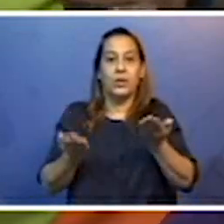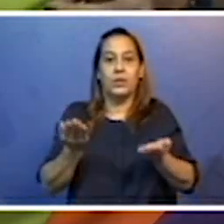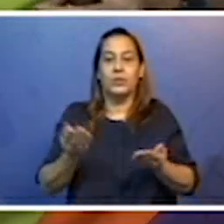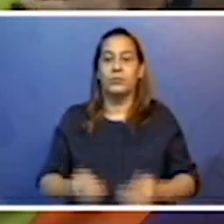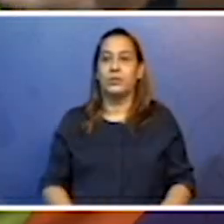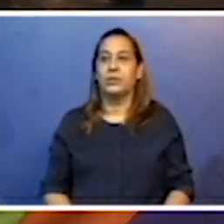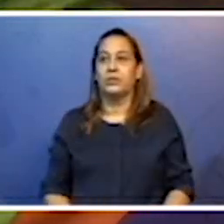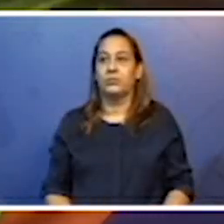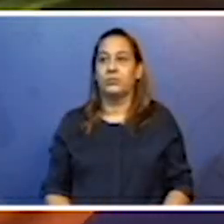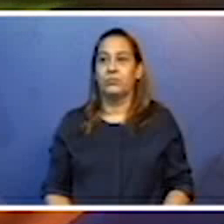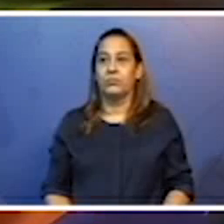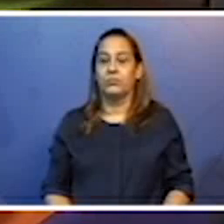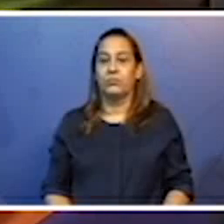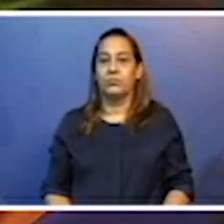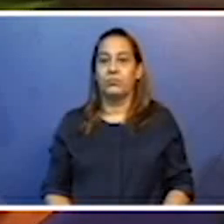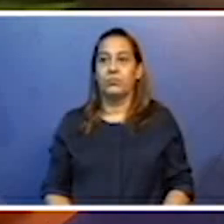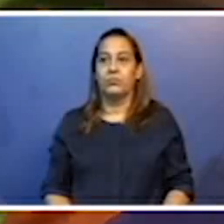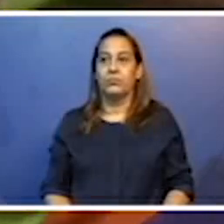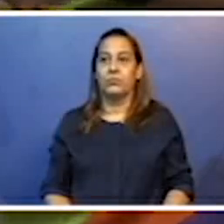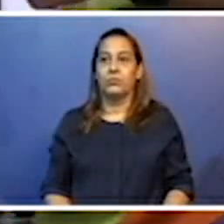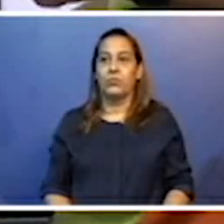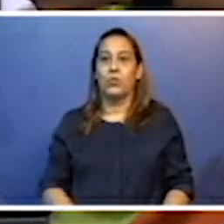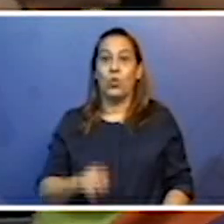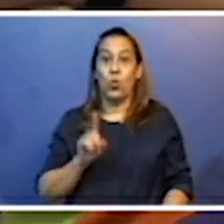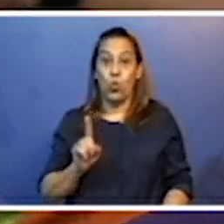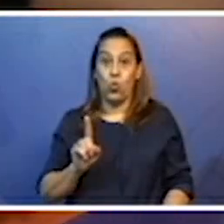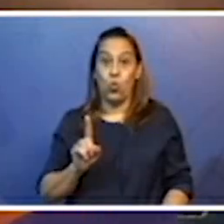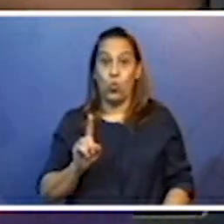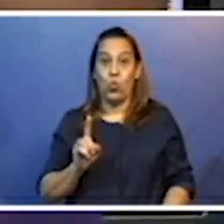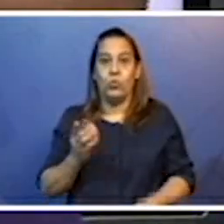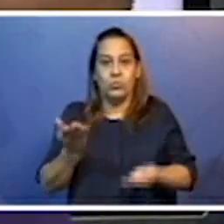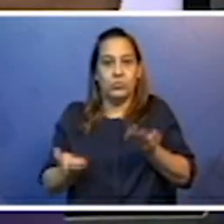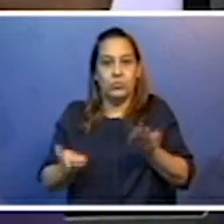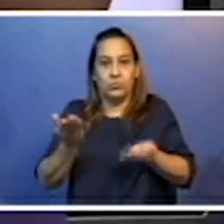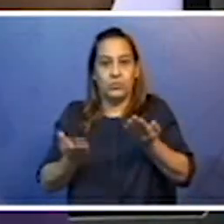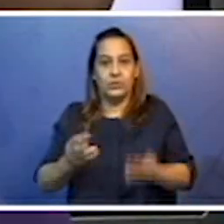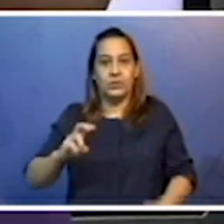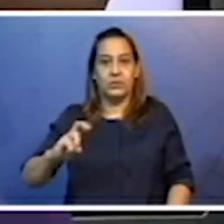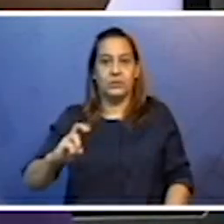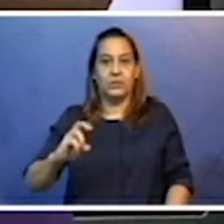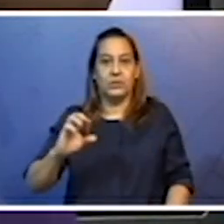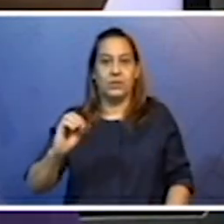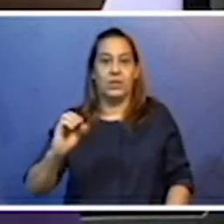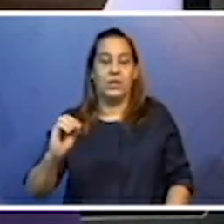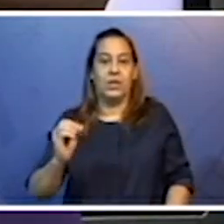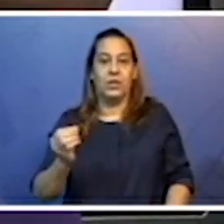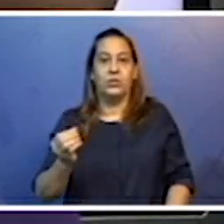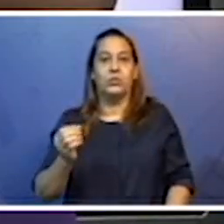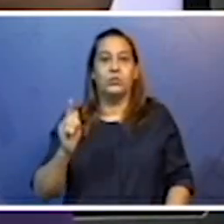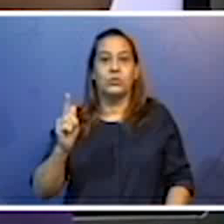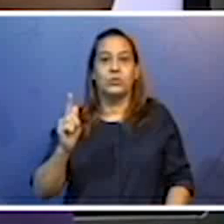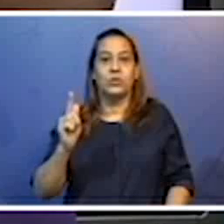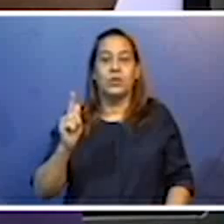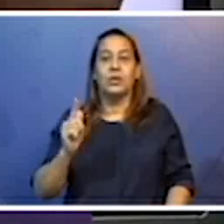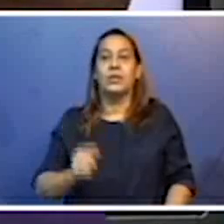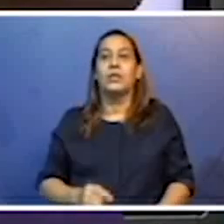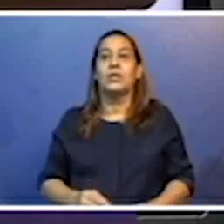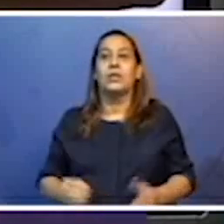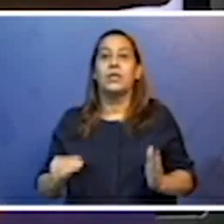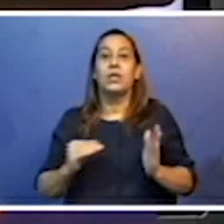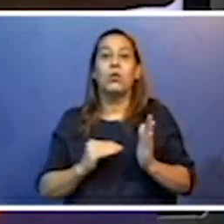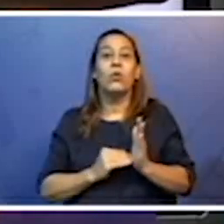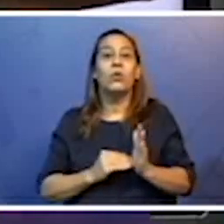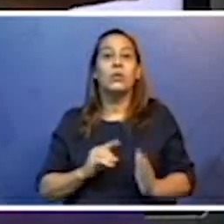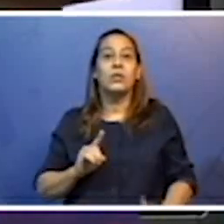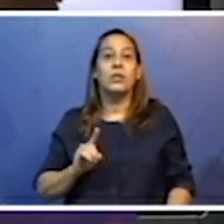de 500. E aí, com um pacote de feijão, de 500 gramas de feijão, eu chego no